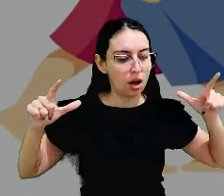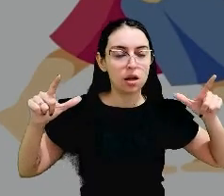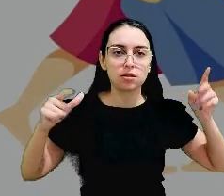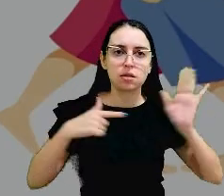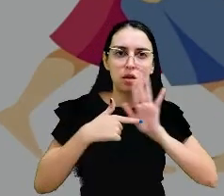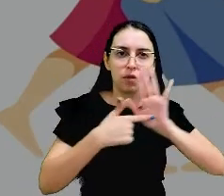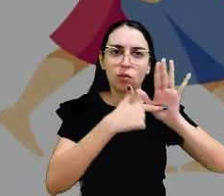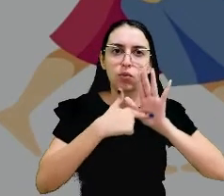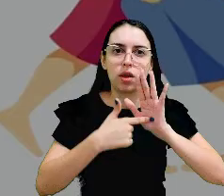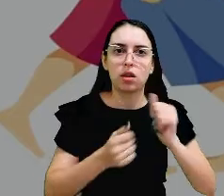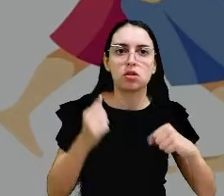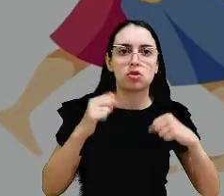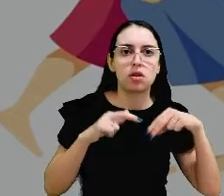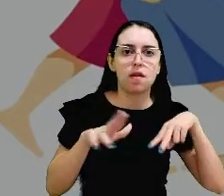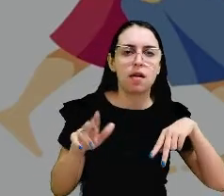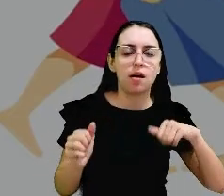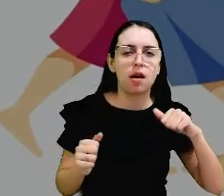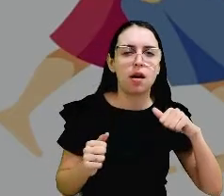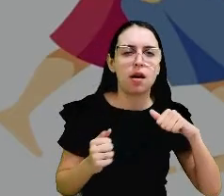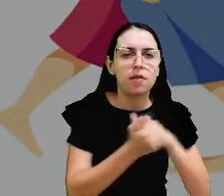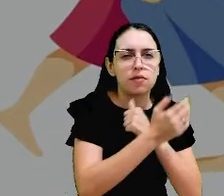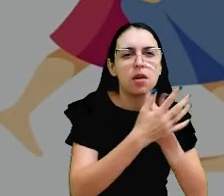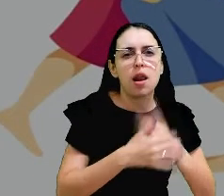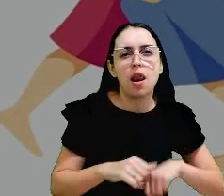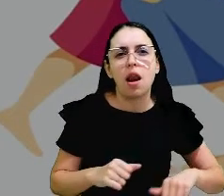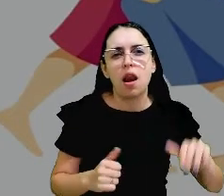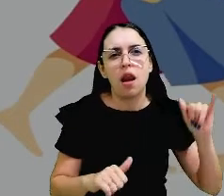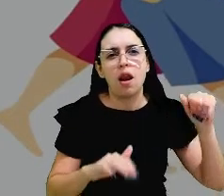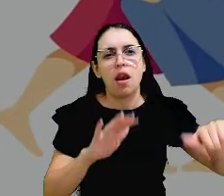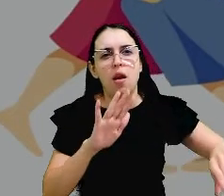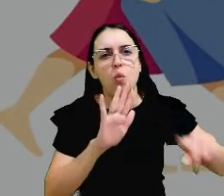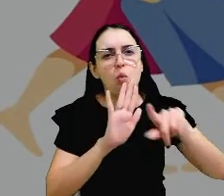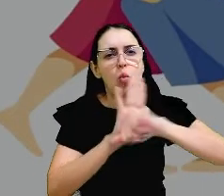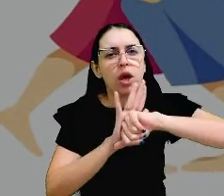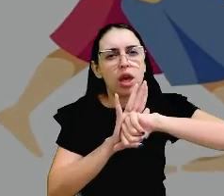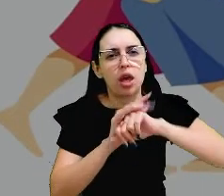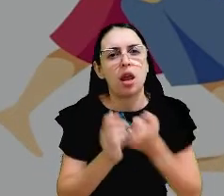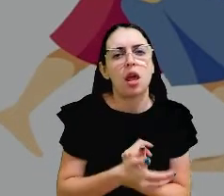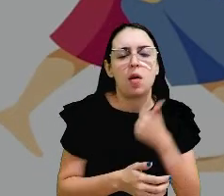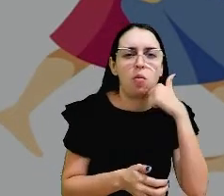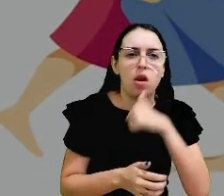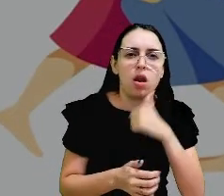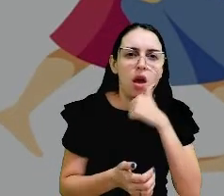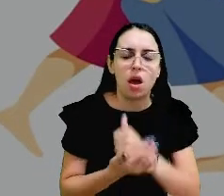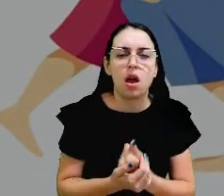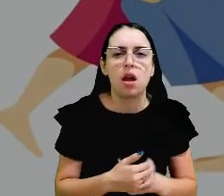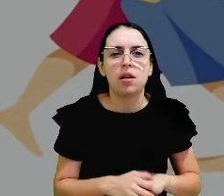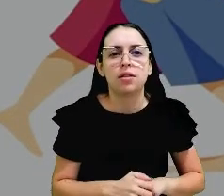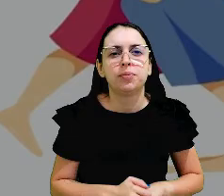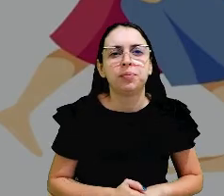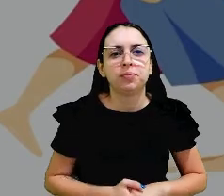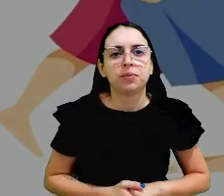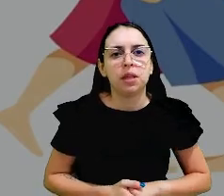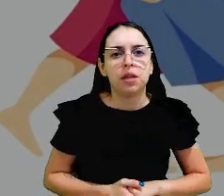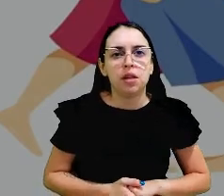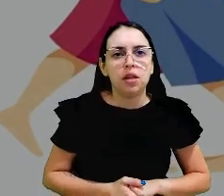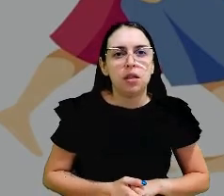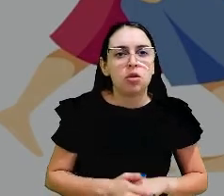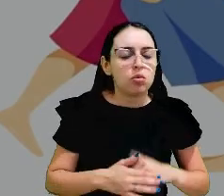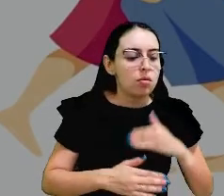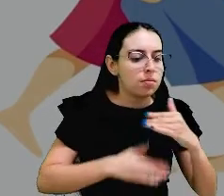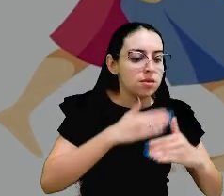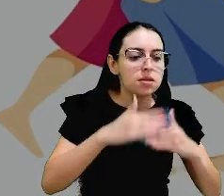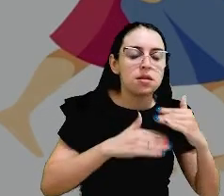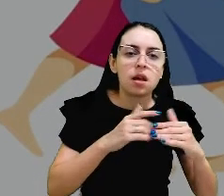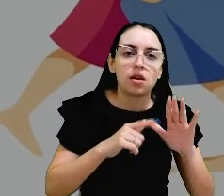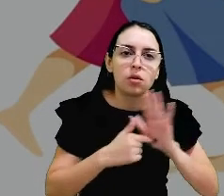de violência. Na década de 90, tanto o REUNA quanto a White Ribbon Alliance